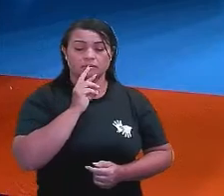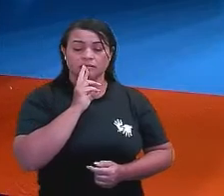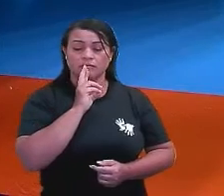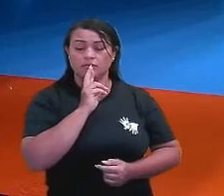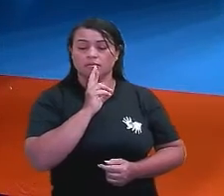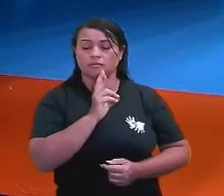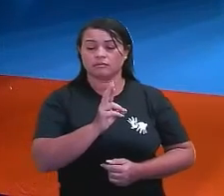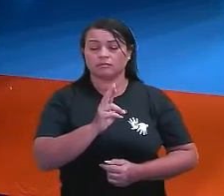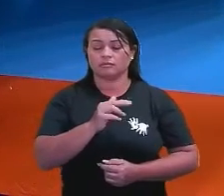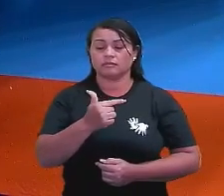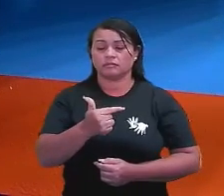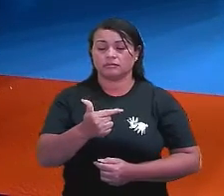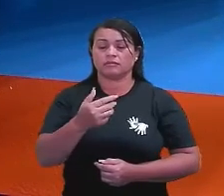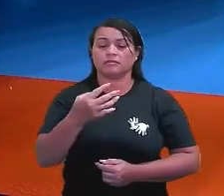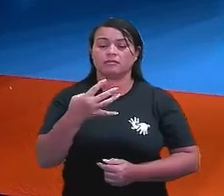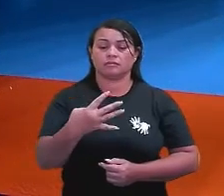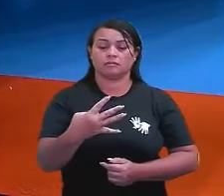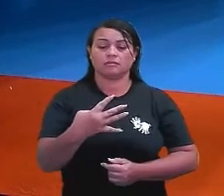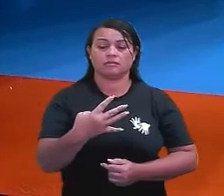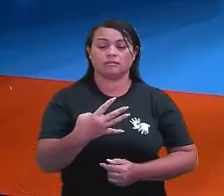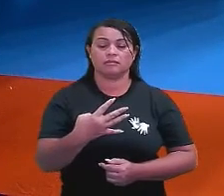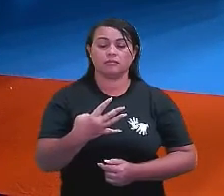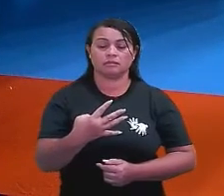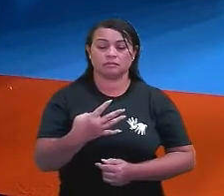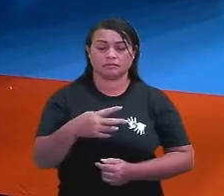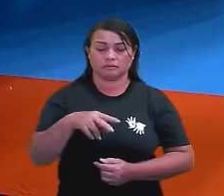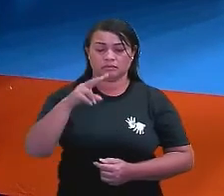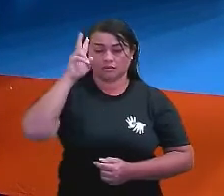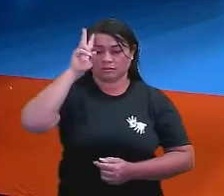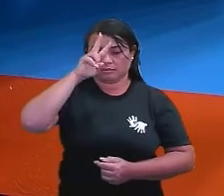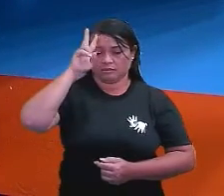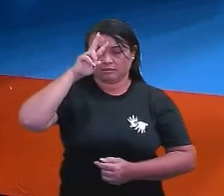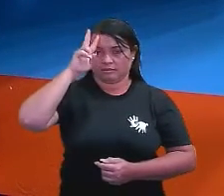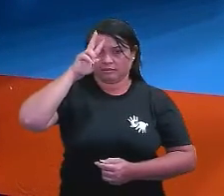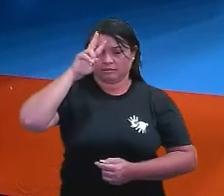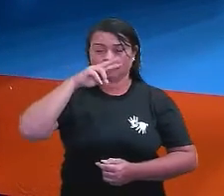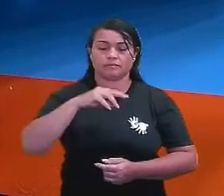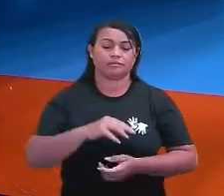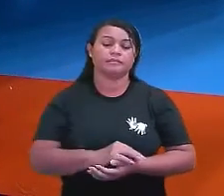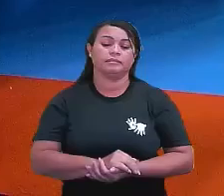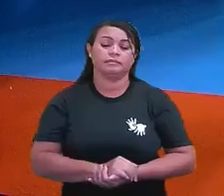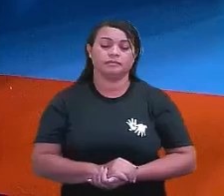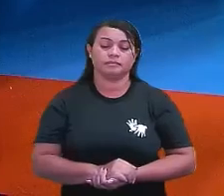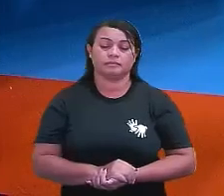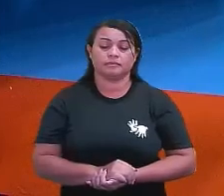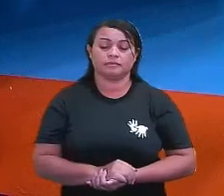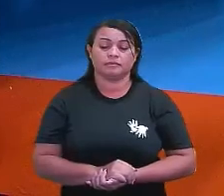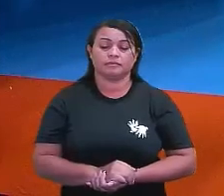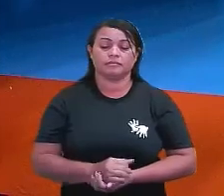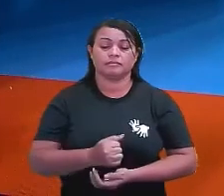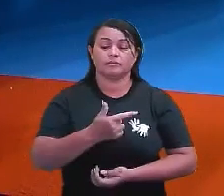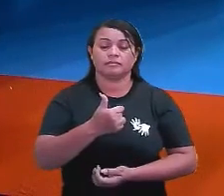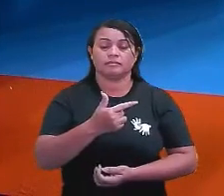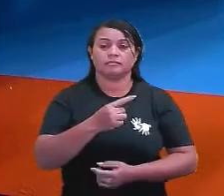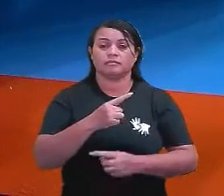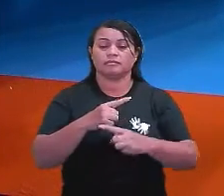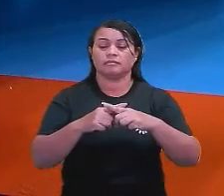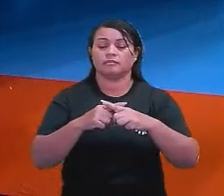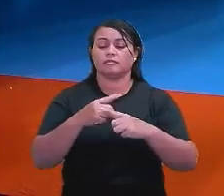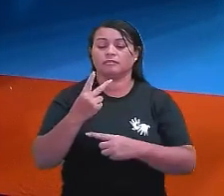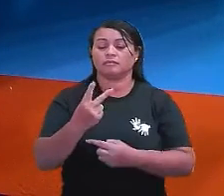dar 24. Lembra das nossas aulinhas de multiplicação? Então, 12 vezes